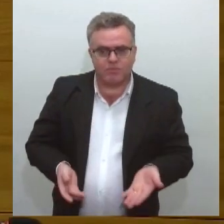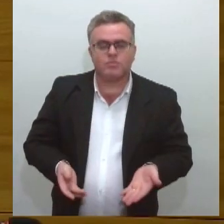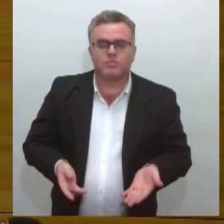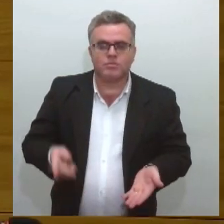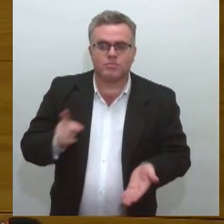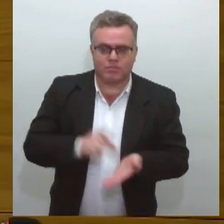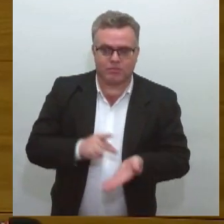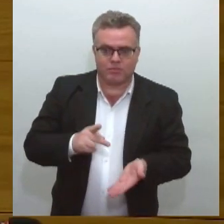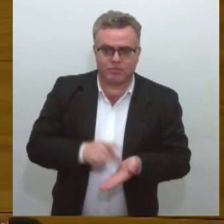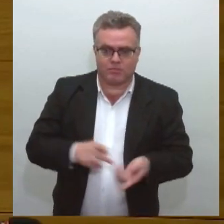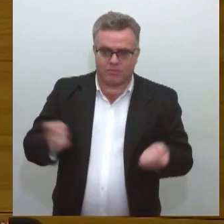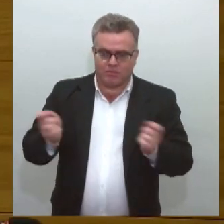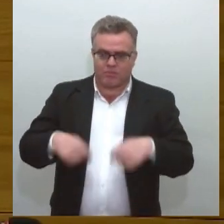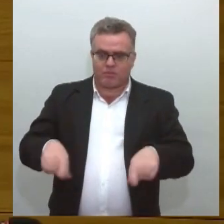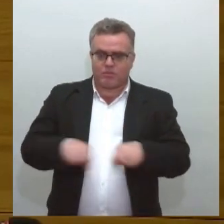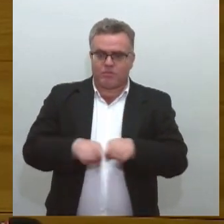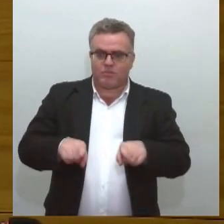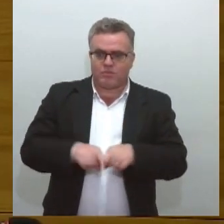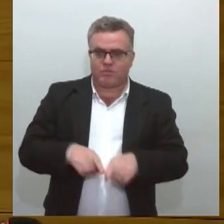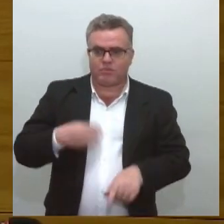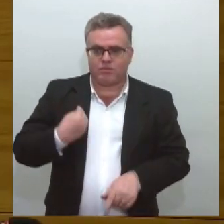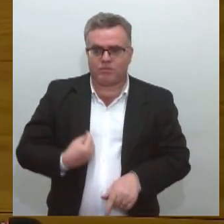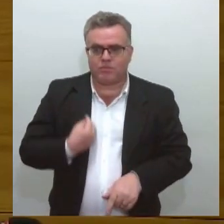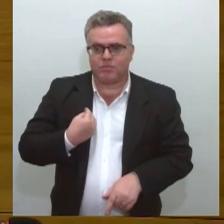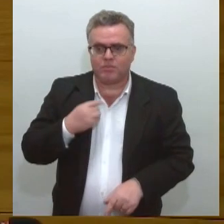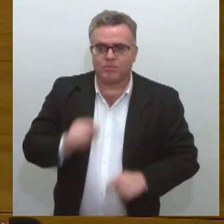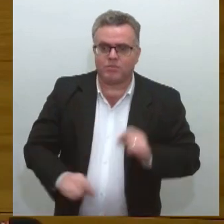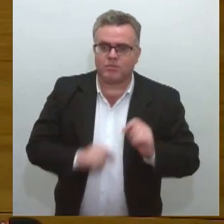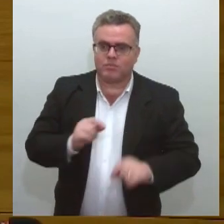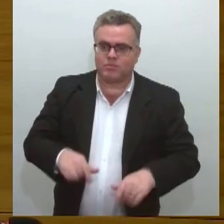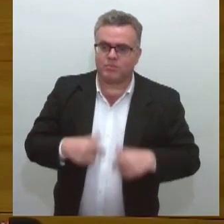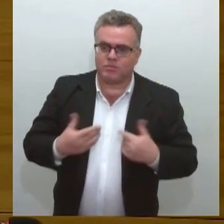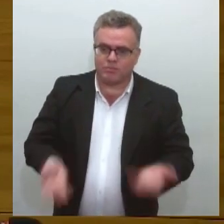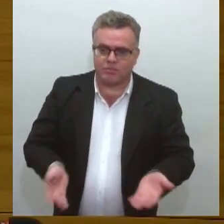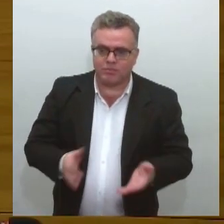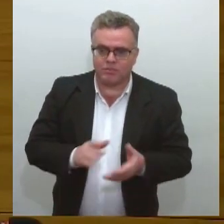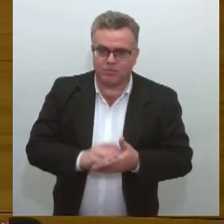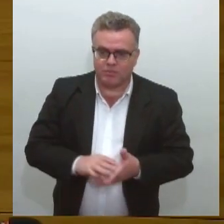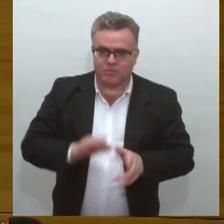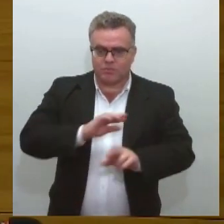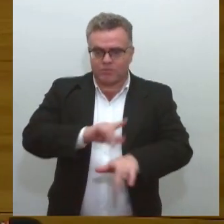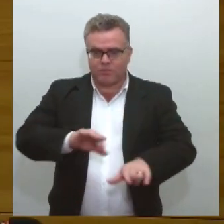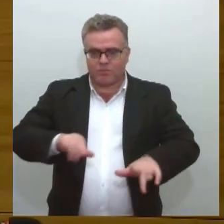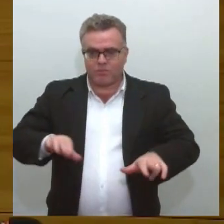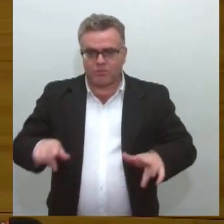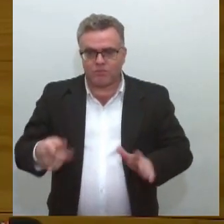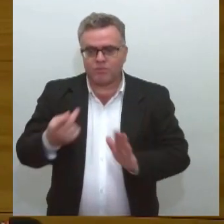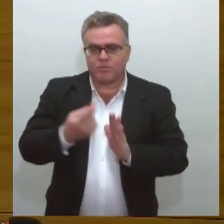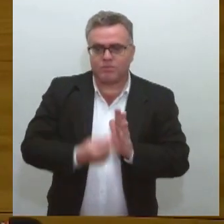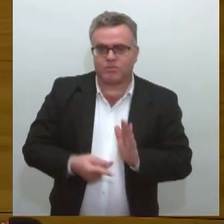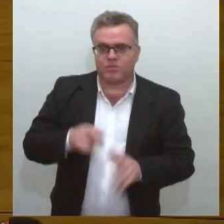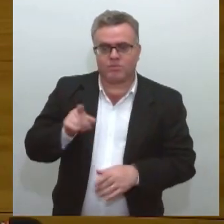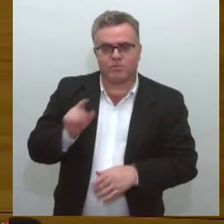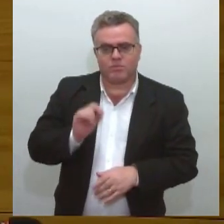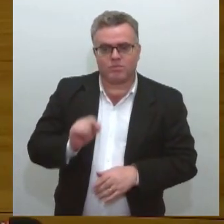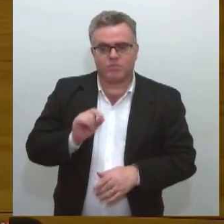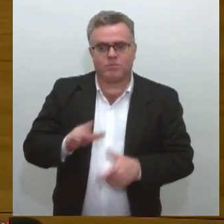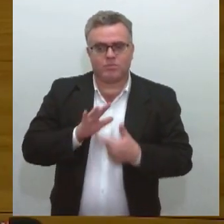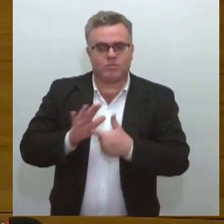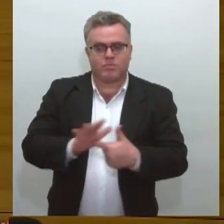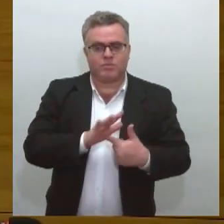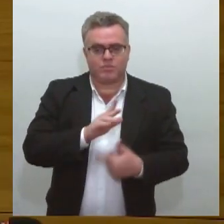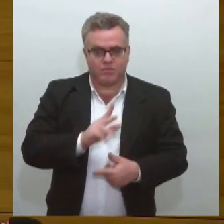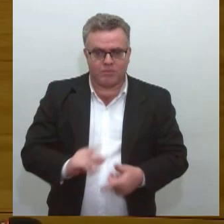também mais importante ainda, que é o Quintas Negras. Enfim, são vários projetos que a Escola do Legislativo vem exercendo, né, Thelma? E agora